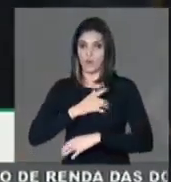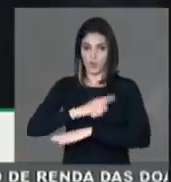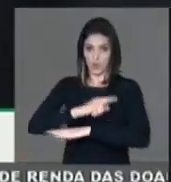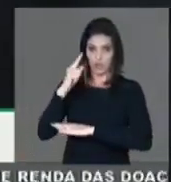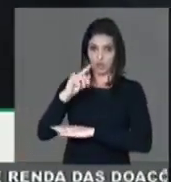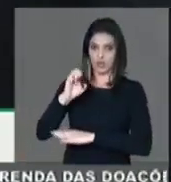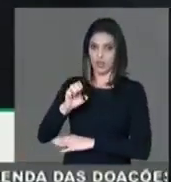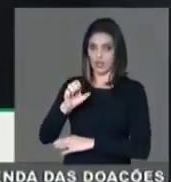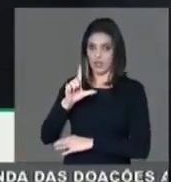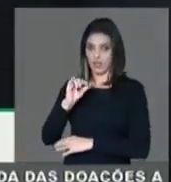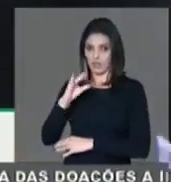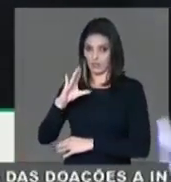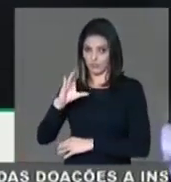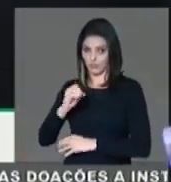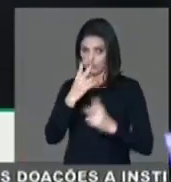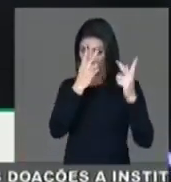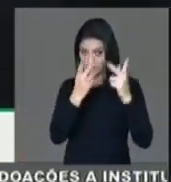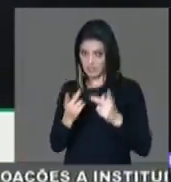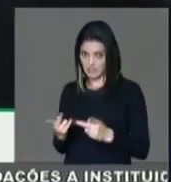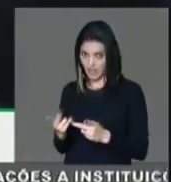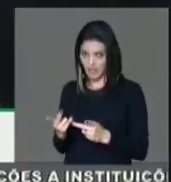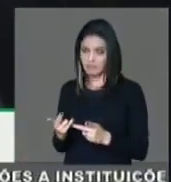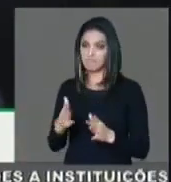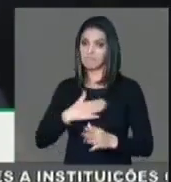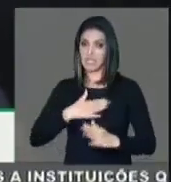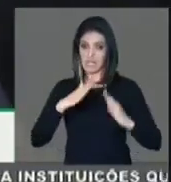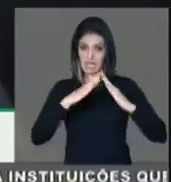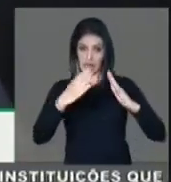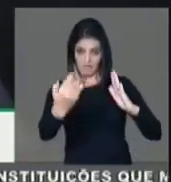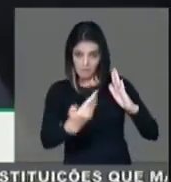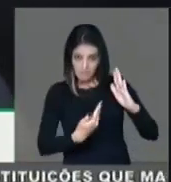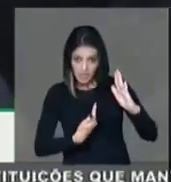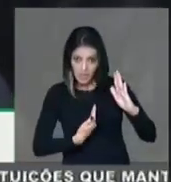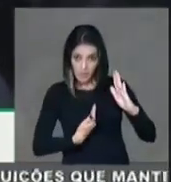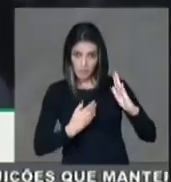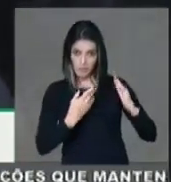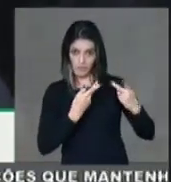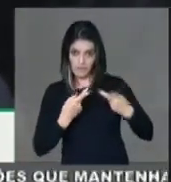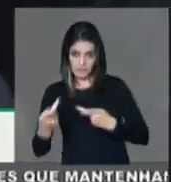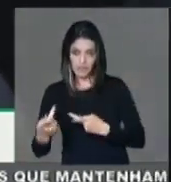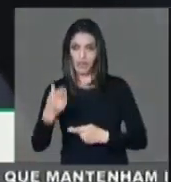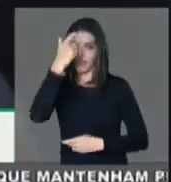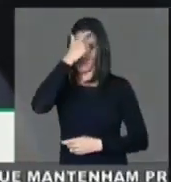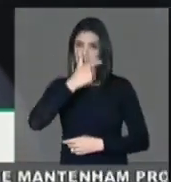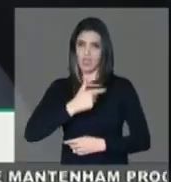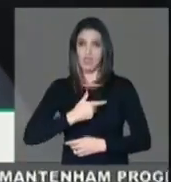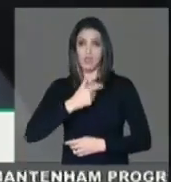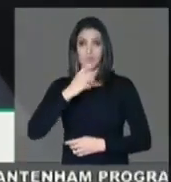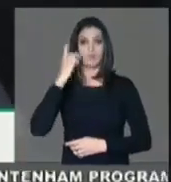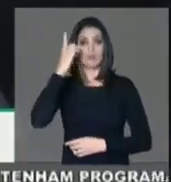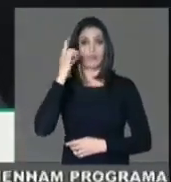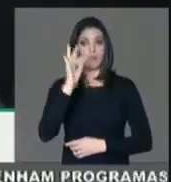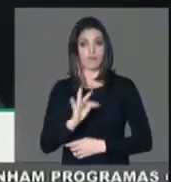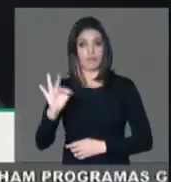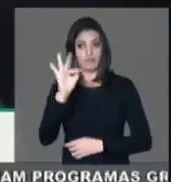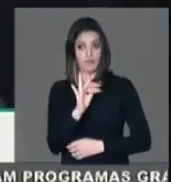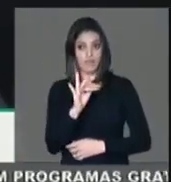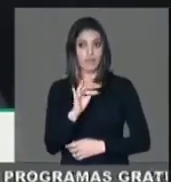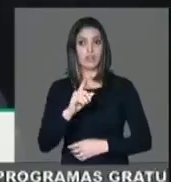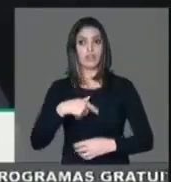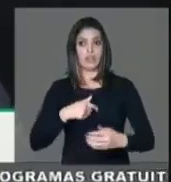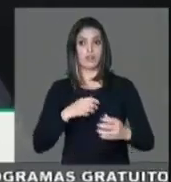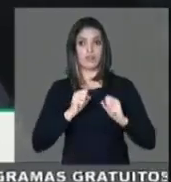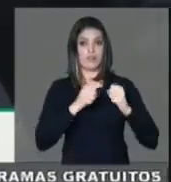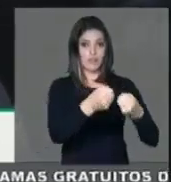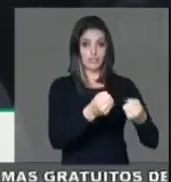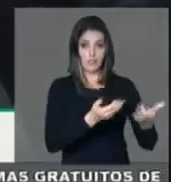Elcio Queiroz foi visitar alguém. Não foi na minha casa que ele foi visitar alguém. Não fui eu, como deputado federal, que defendi a legalização